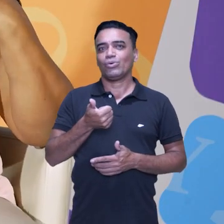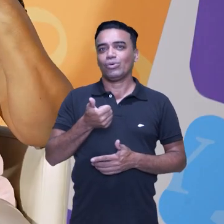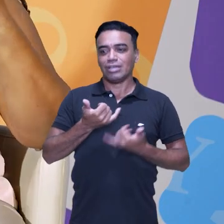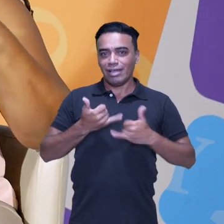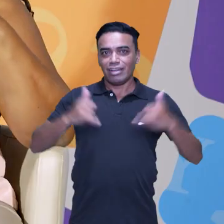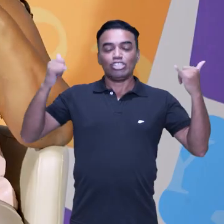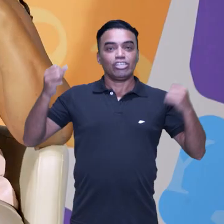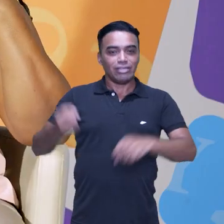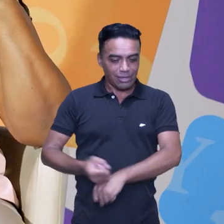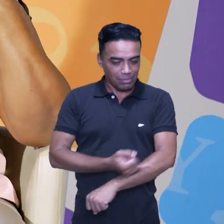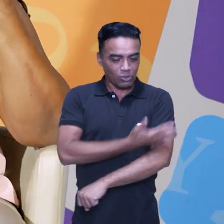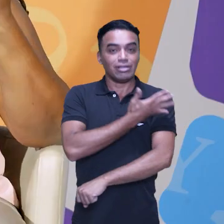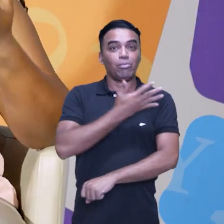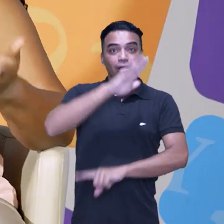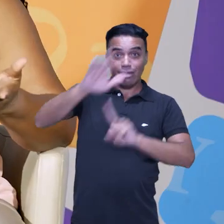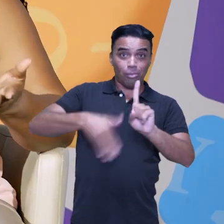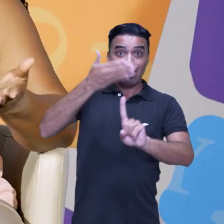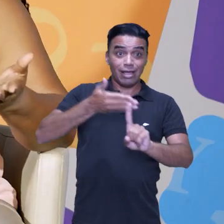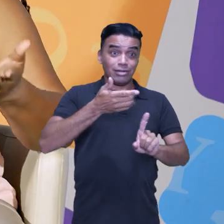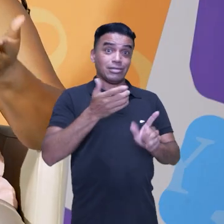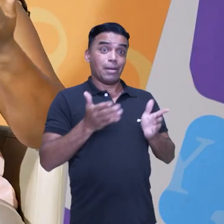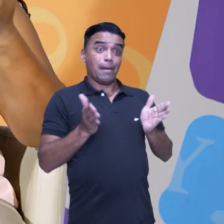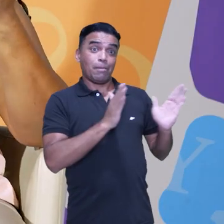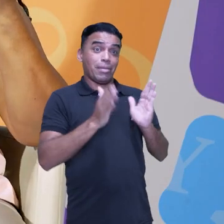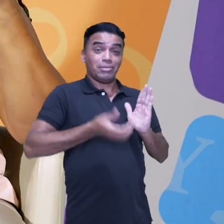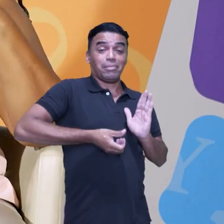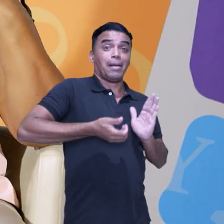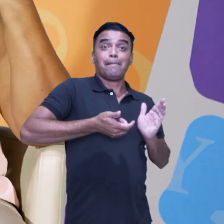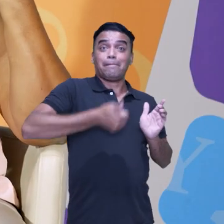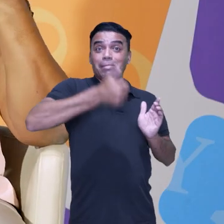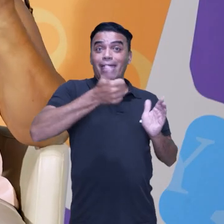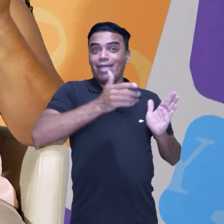energia, dessa emoção, porque ela foi homenageada no primeiro Muros Invisíveis Afro